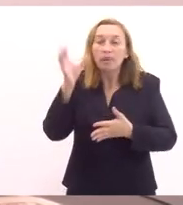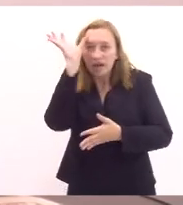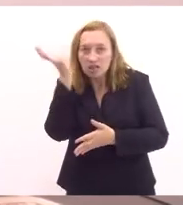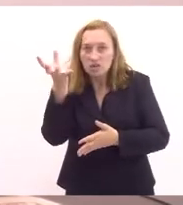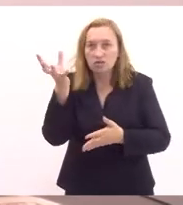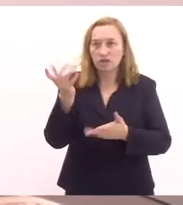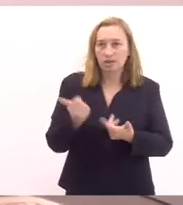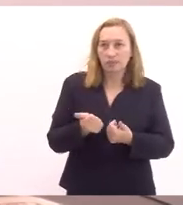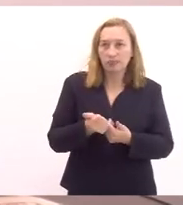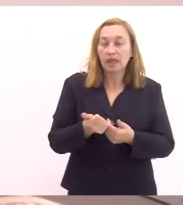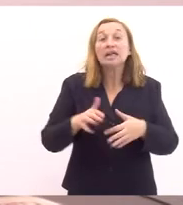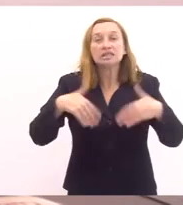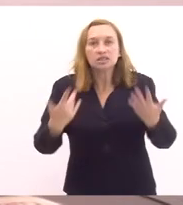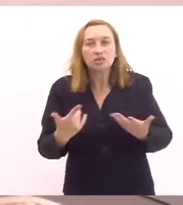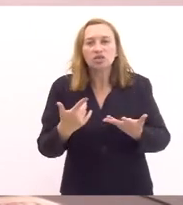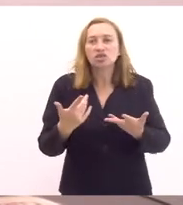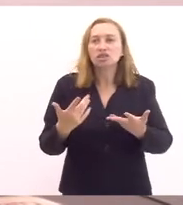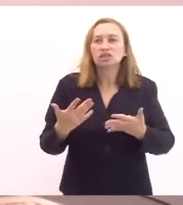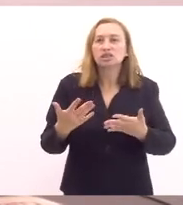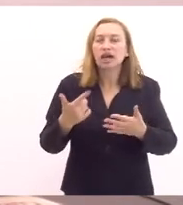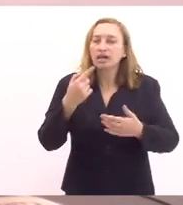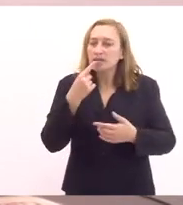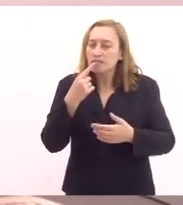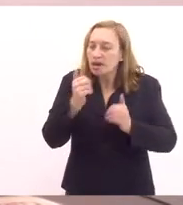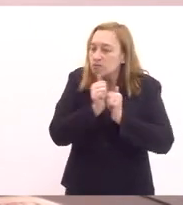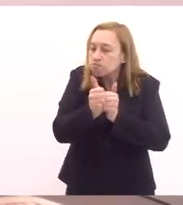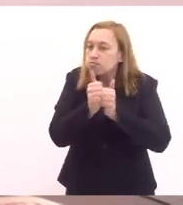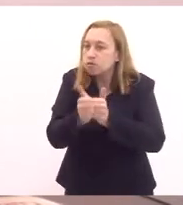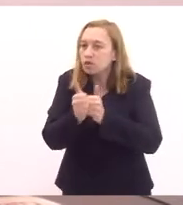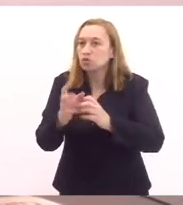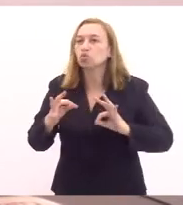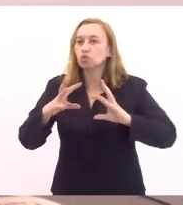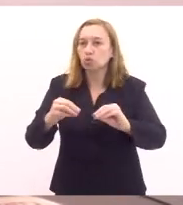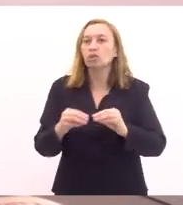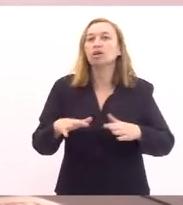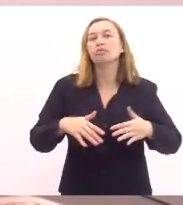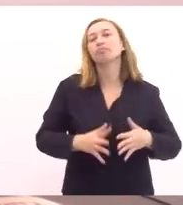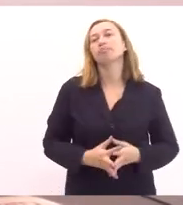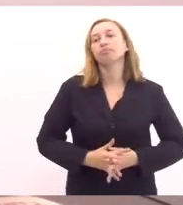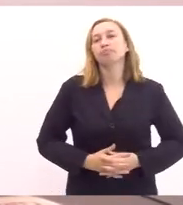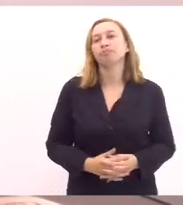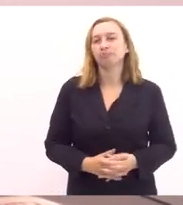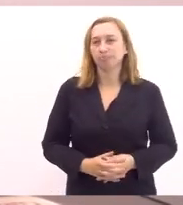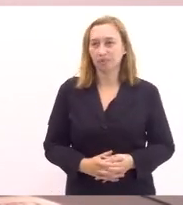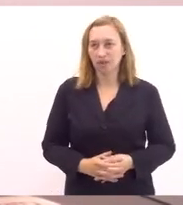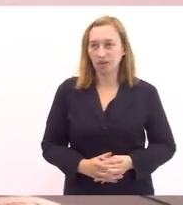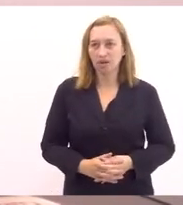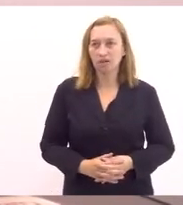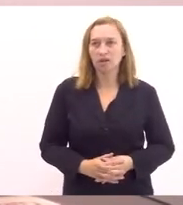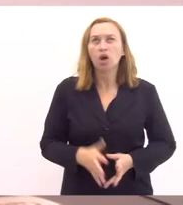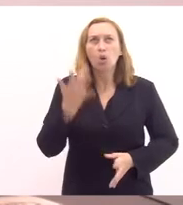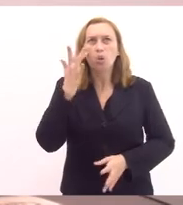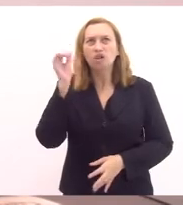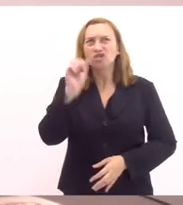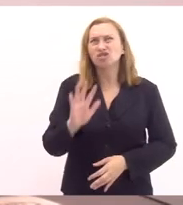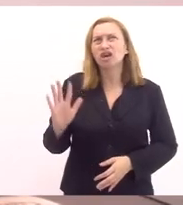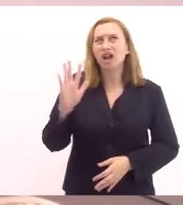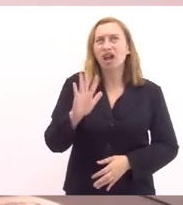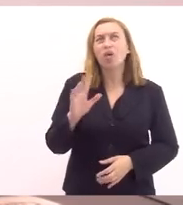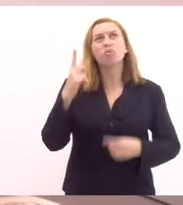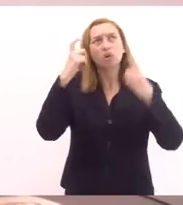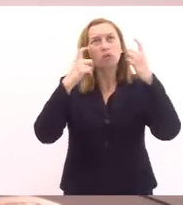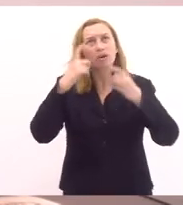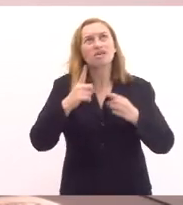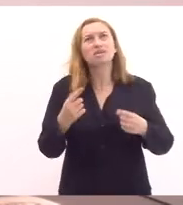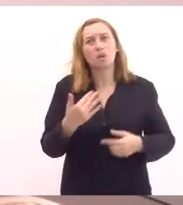resolvê-los né então a gente tá muito de perto acompanhando isso é tu acha que de uma maneira geral também